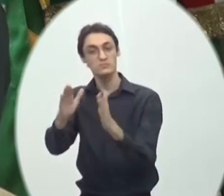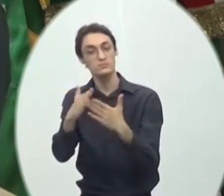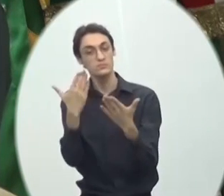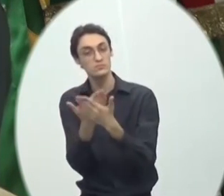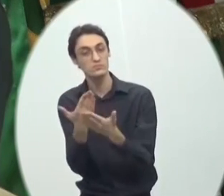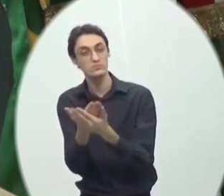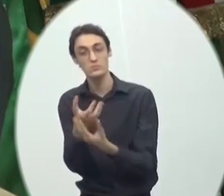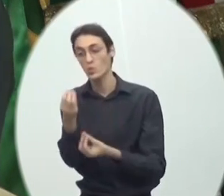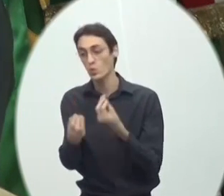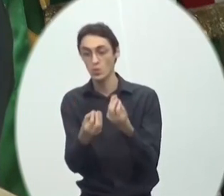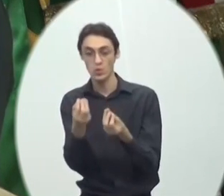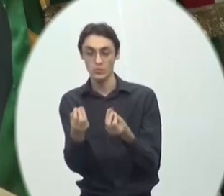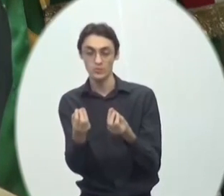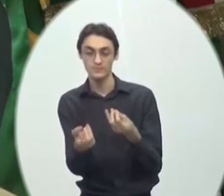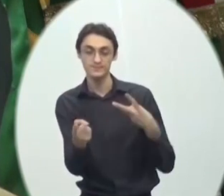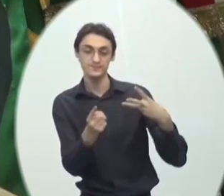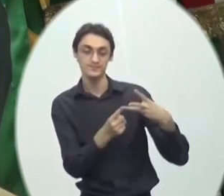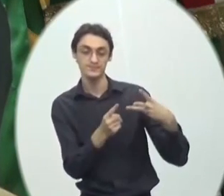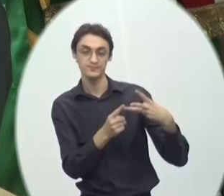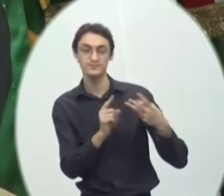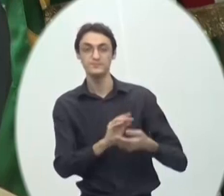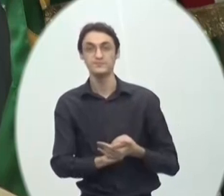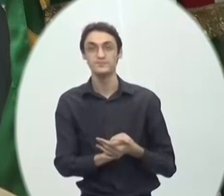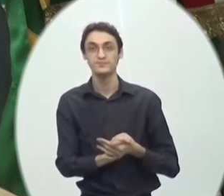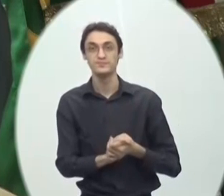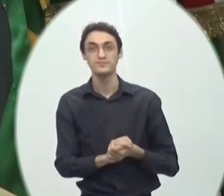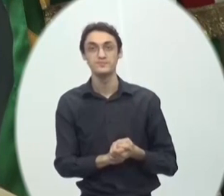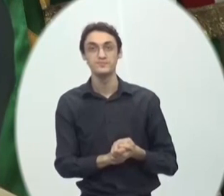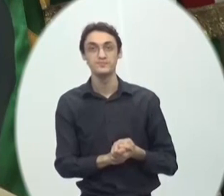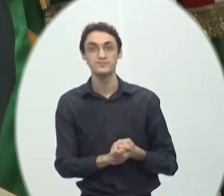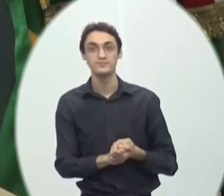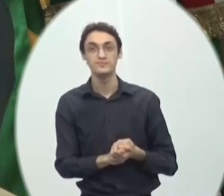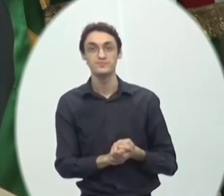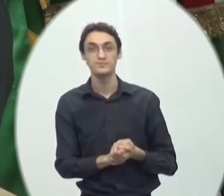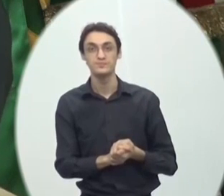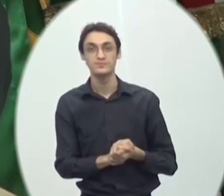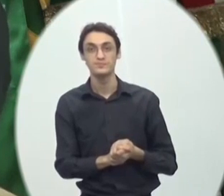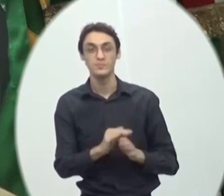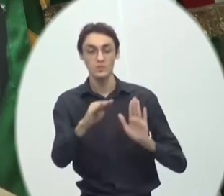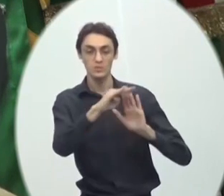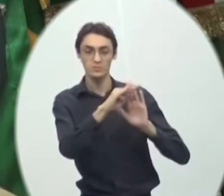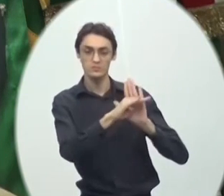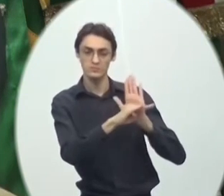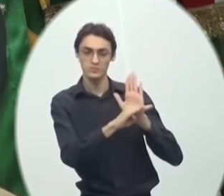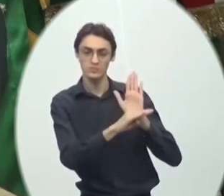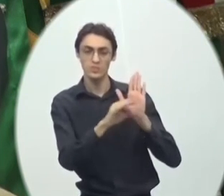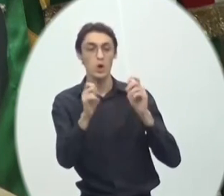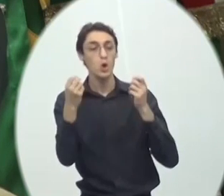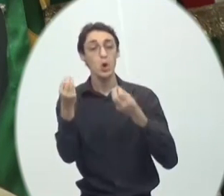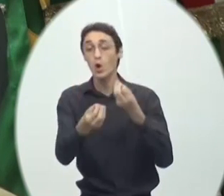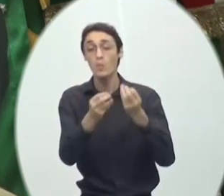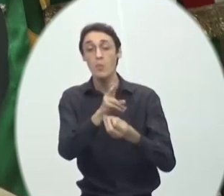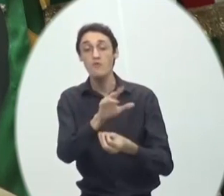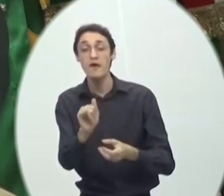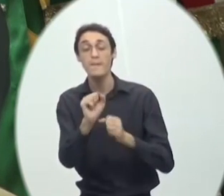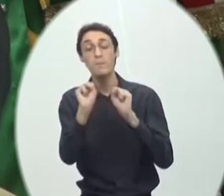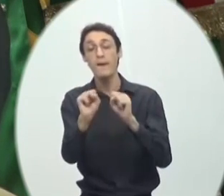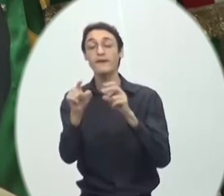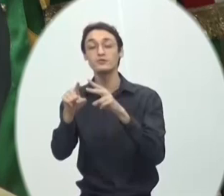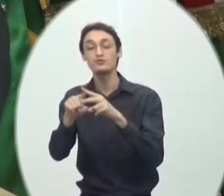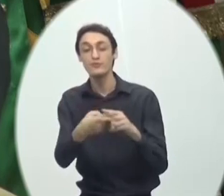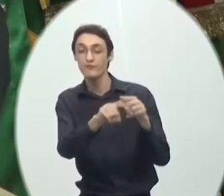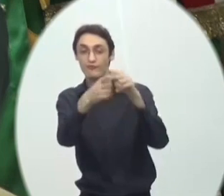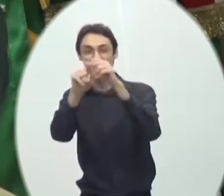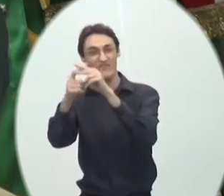condições de funcionamento. 3. Elaboração de diretrizes para reformas a serem executadas,